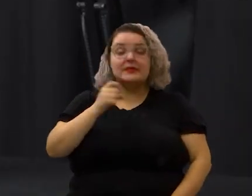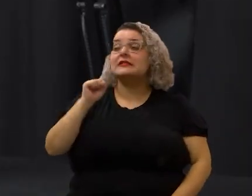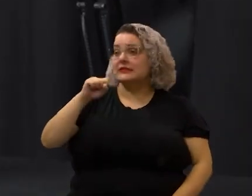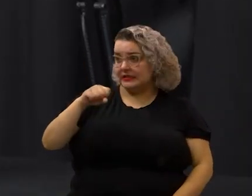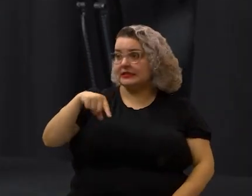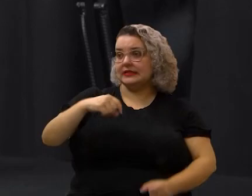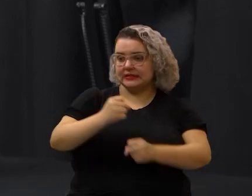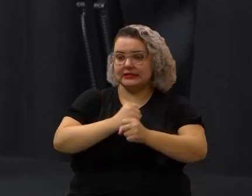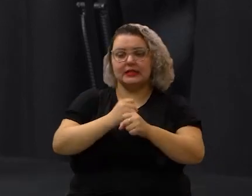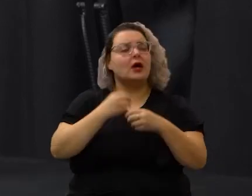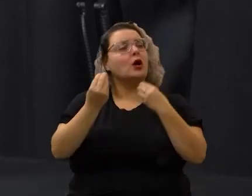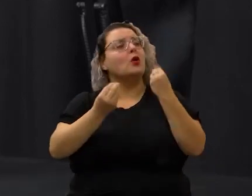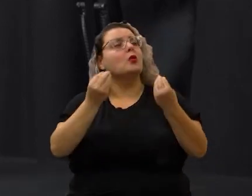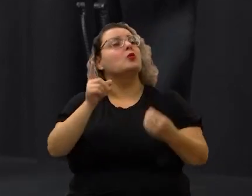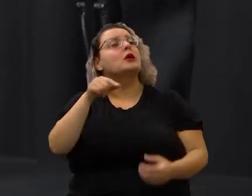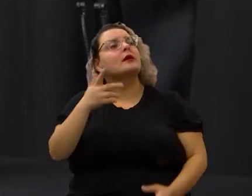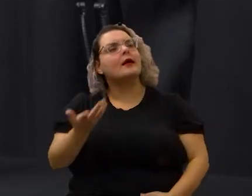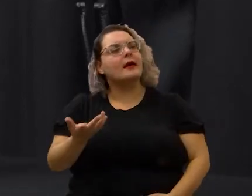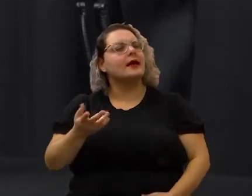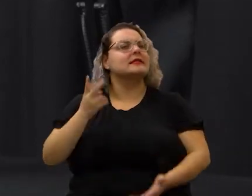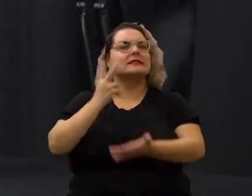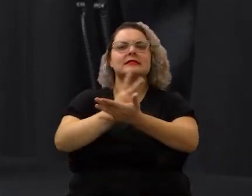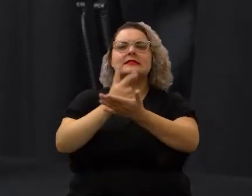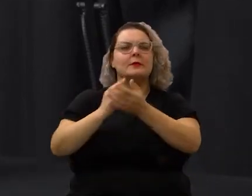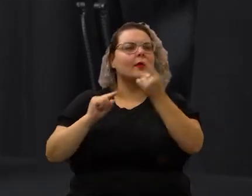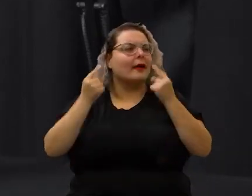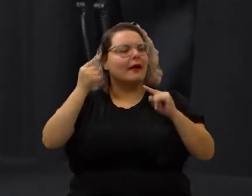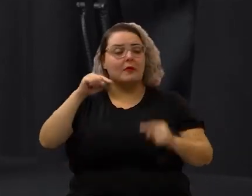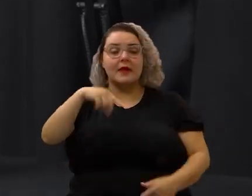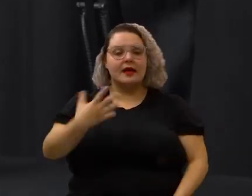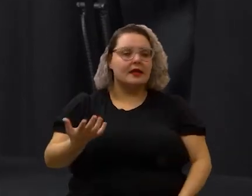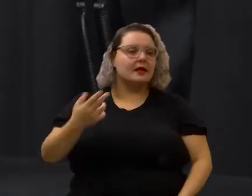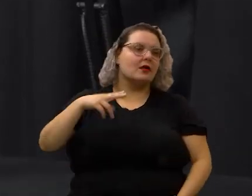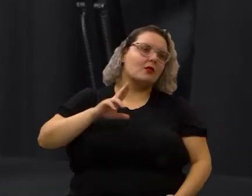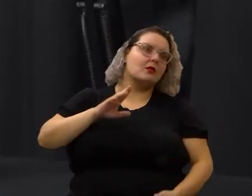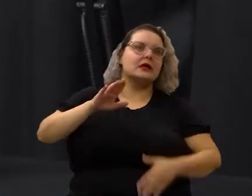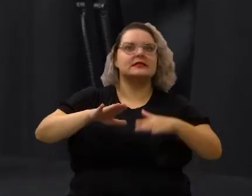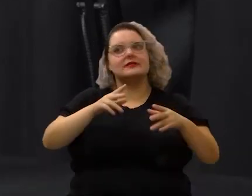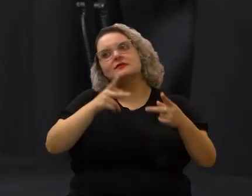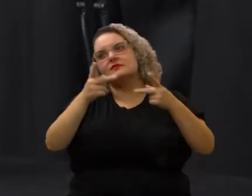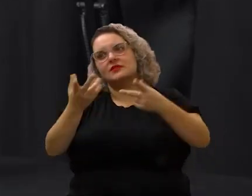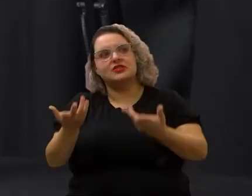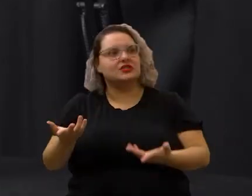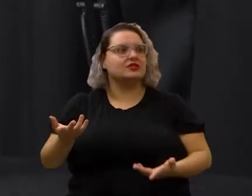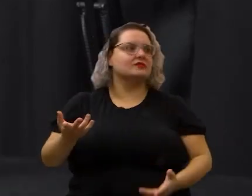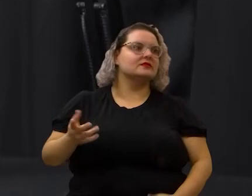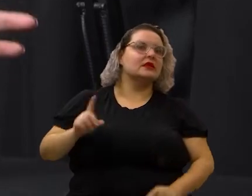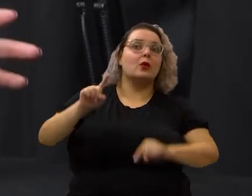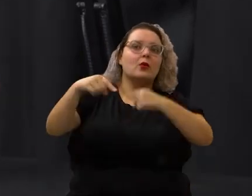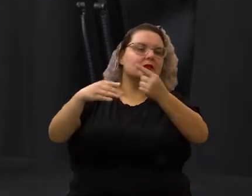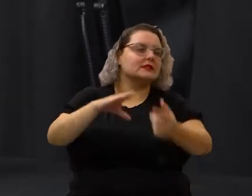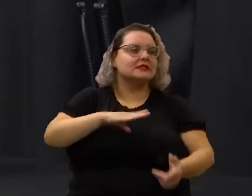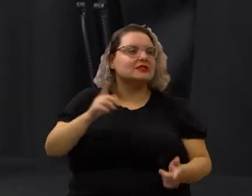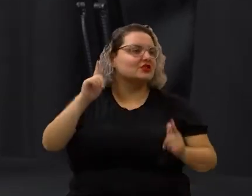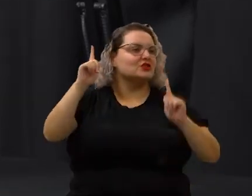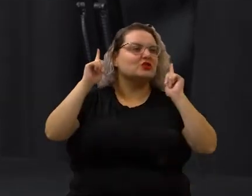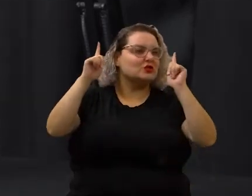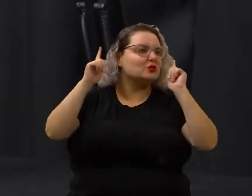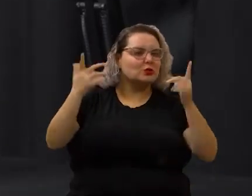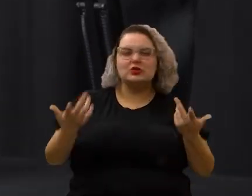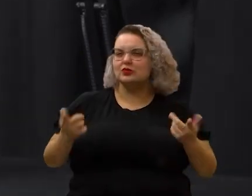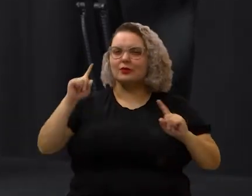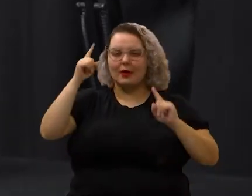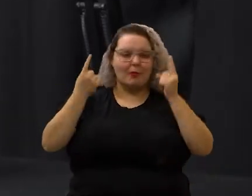é de Campinas, né? Foi desse ano. Mas como que é essa questão para você? Sempre o carnaval é aqui? Ou não, às vezes é aqui, mas você gosta de viajar no